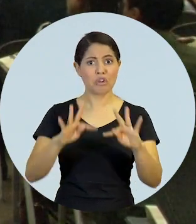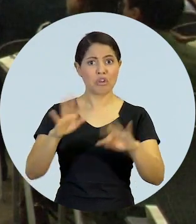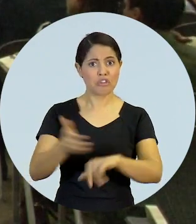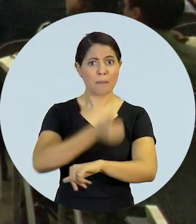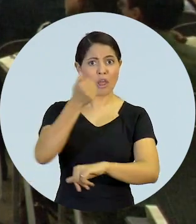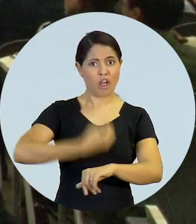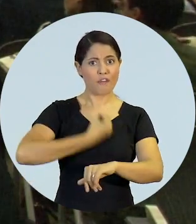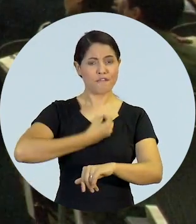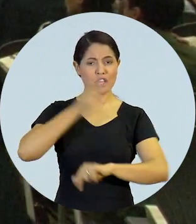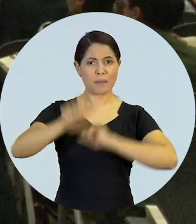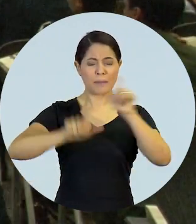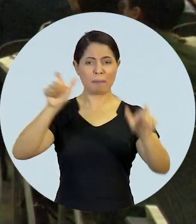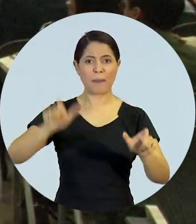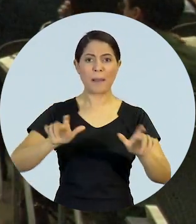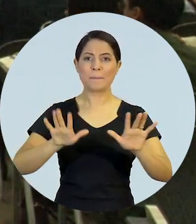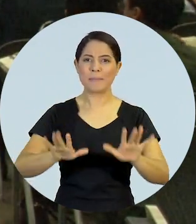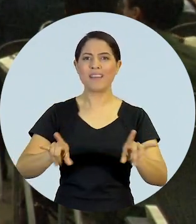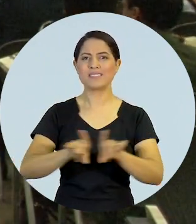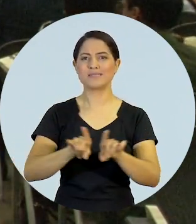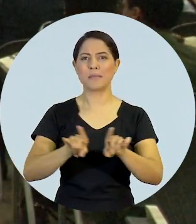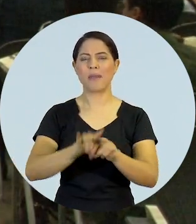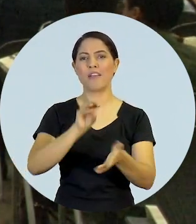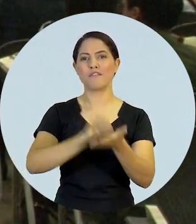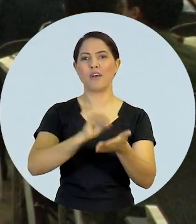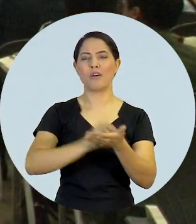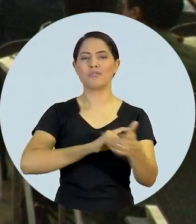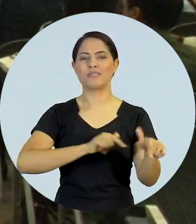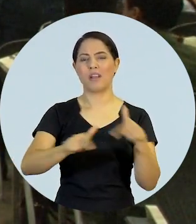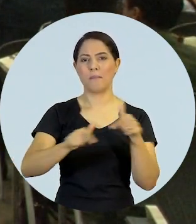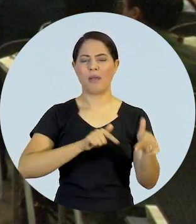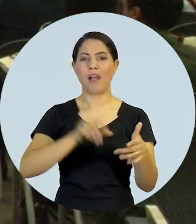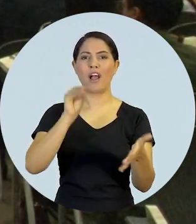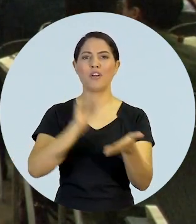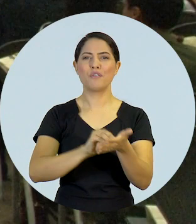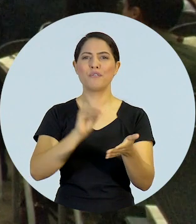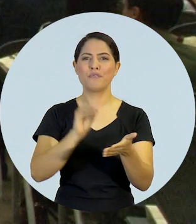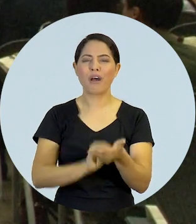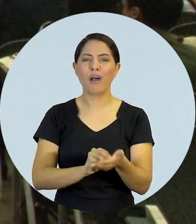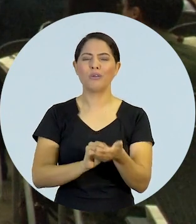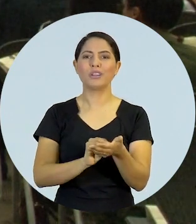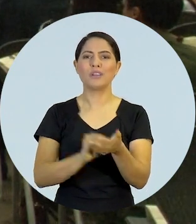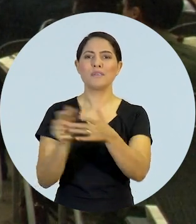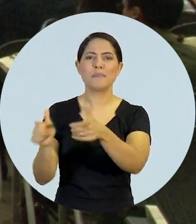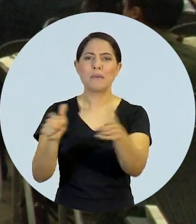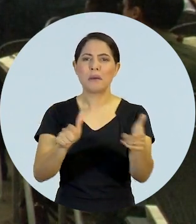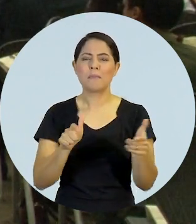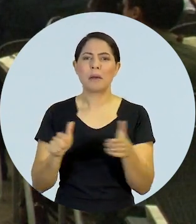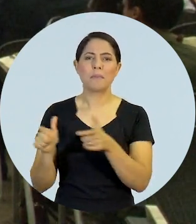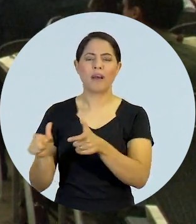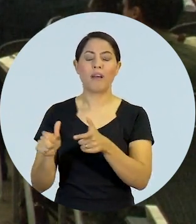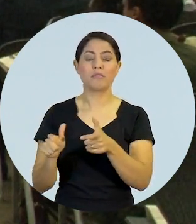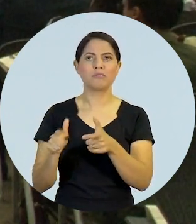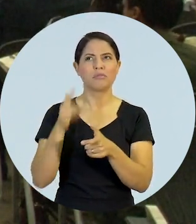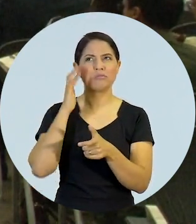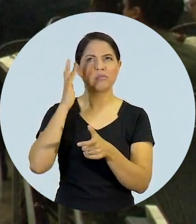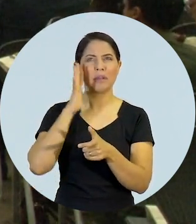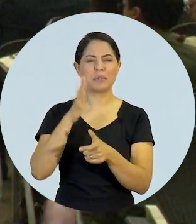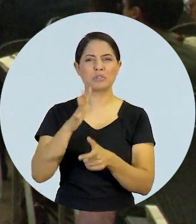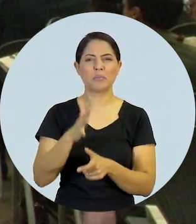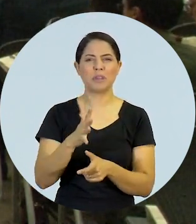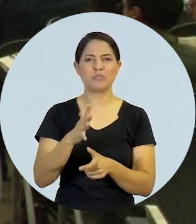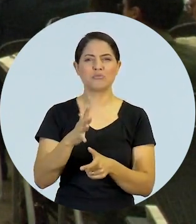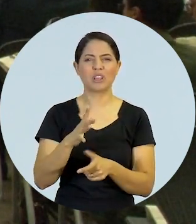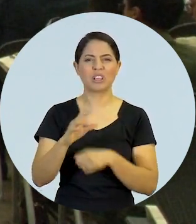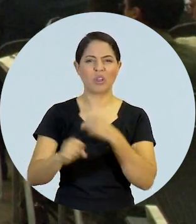pessoas, mas também nós sabemos que ela traz desemprego, desaparecimento de postos de trabalho. Estima-se que em